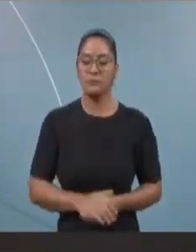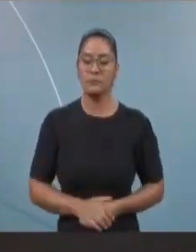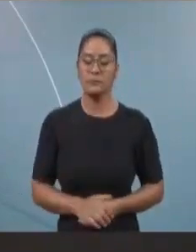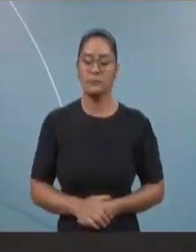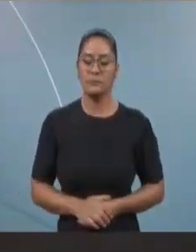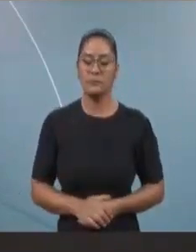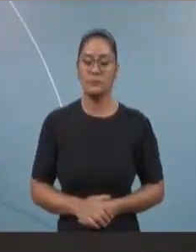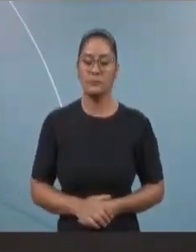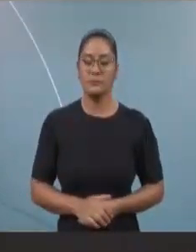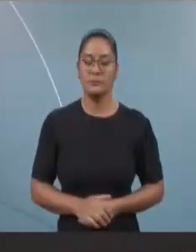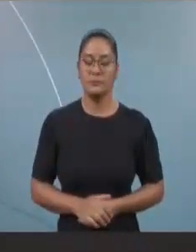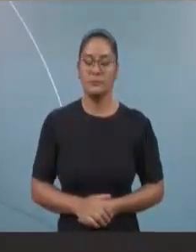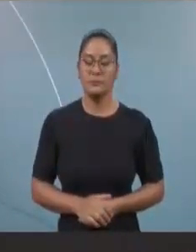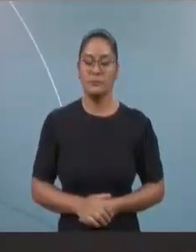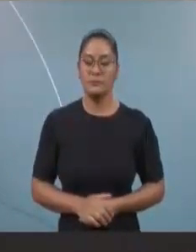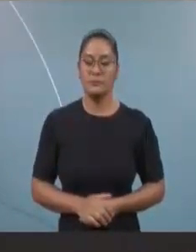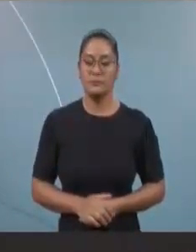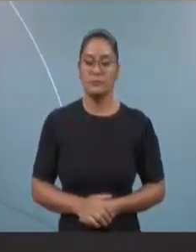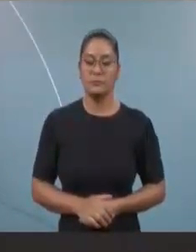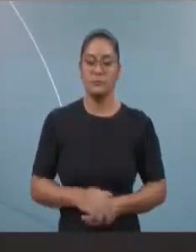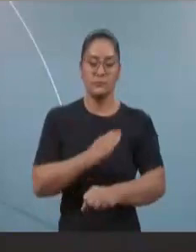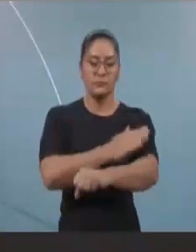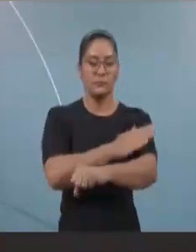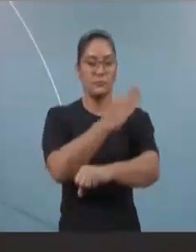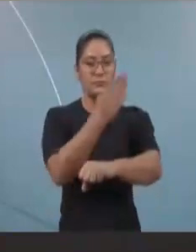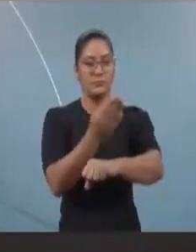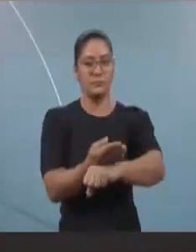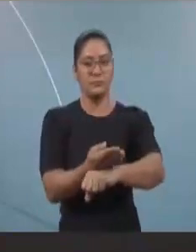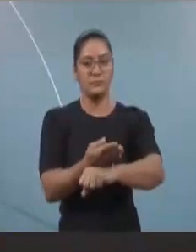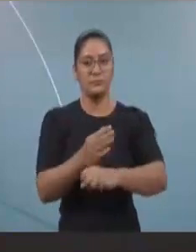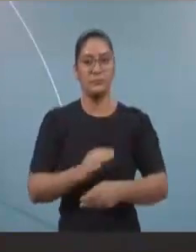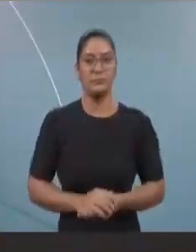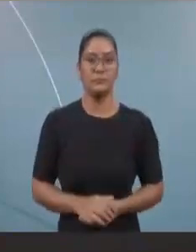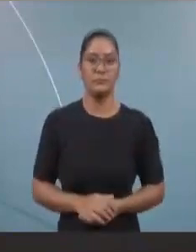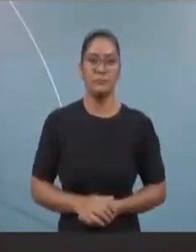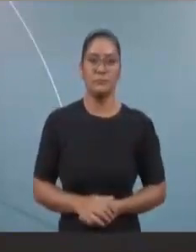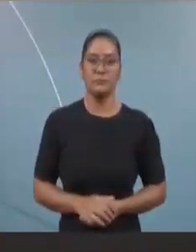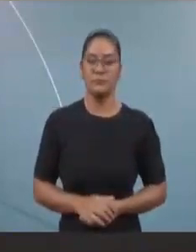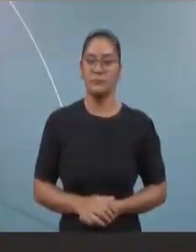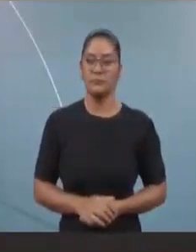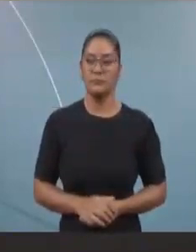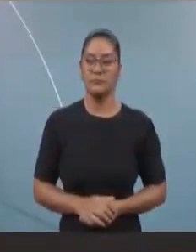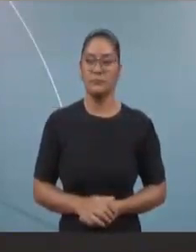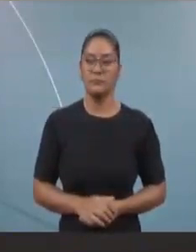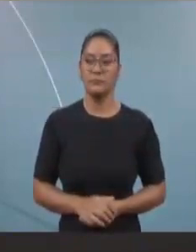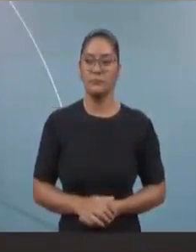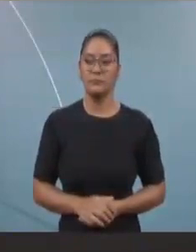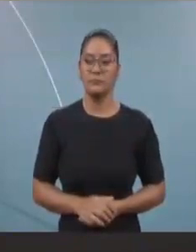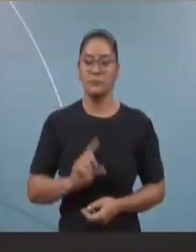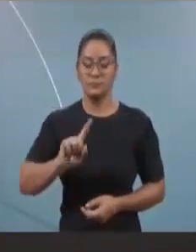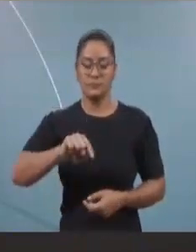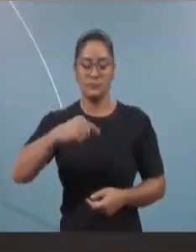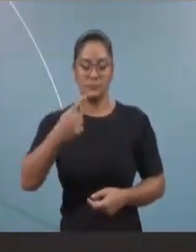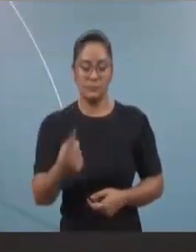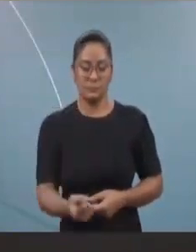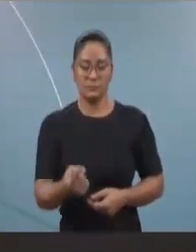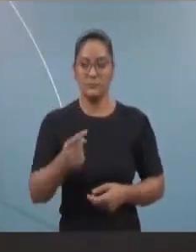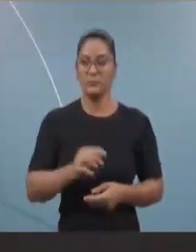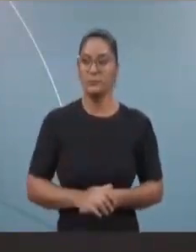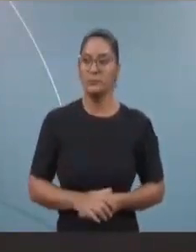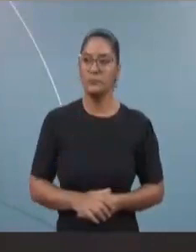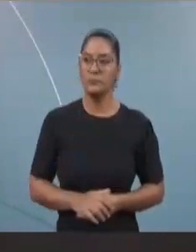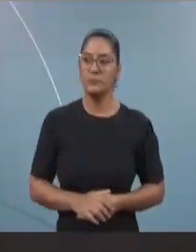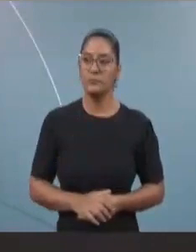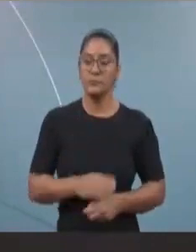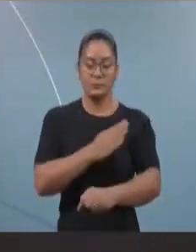eh foi implementado a tempo integral e foi prometido que depois da implementação